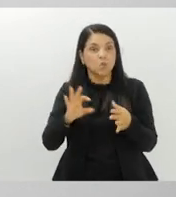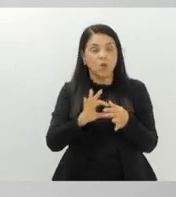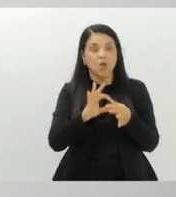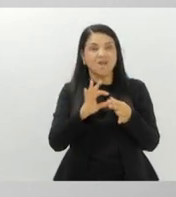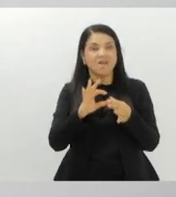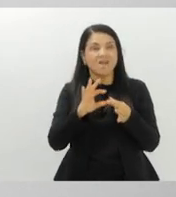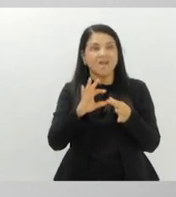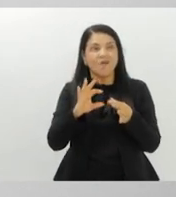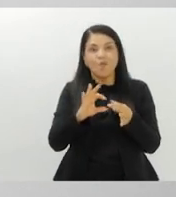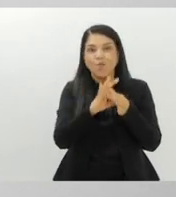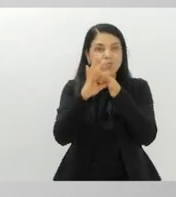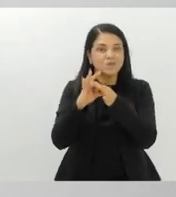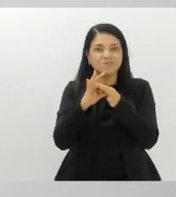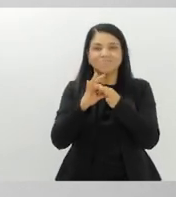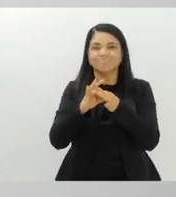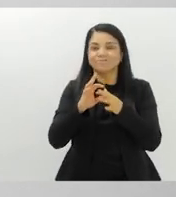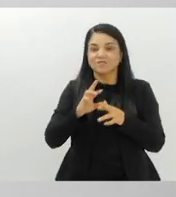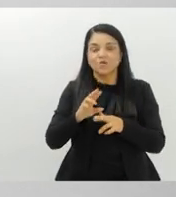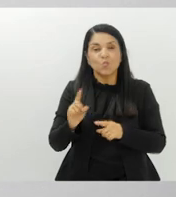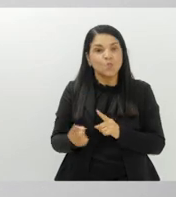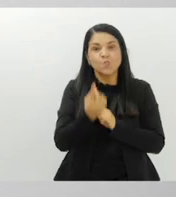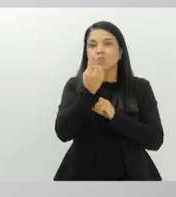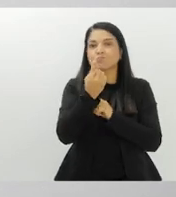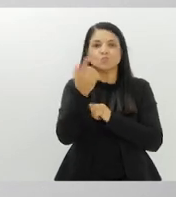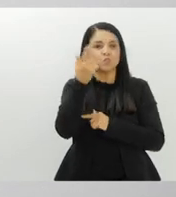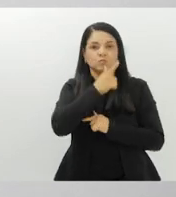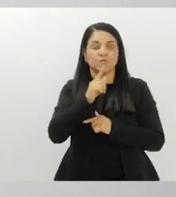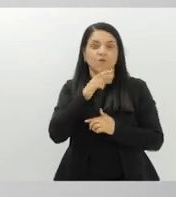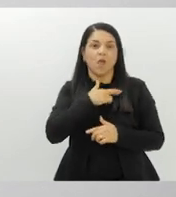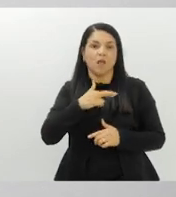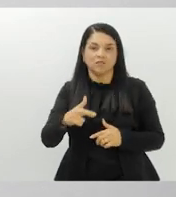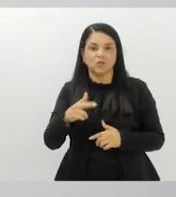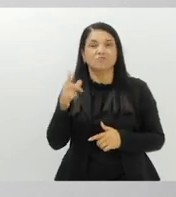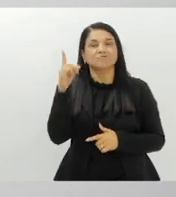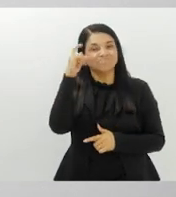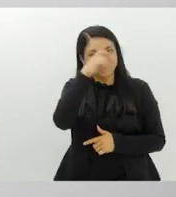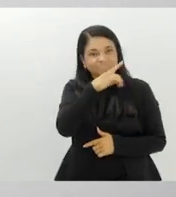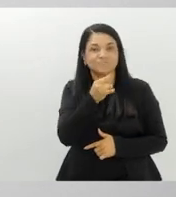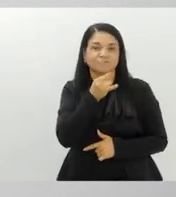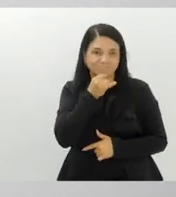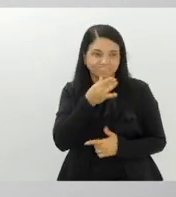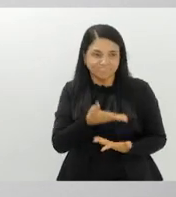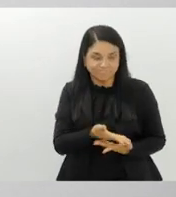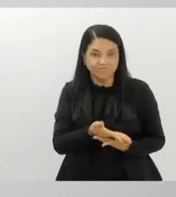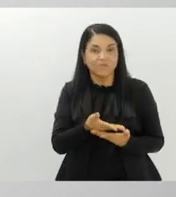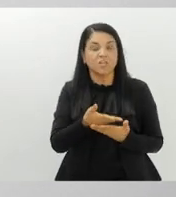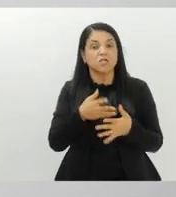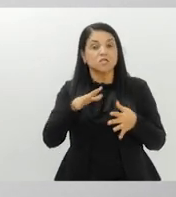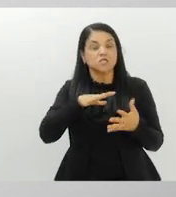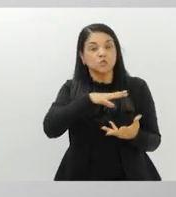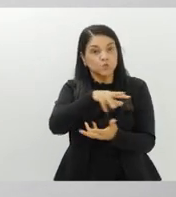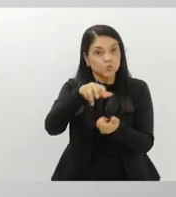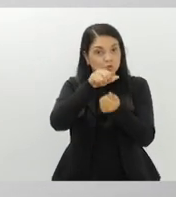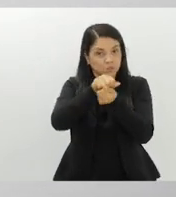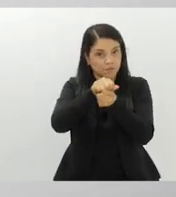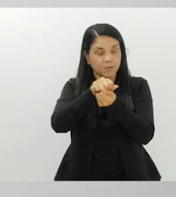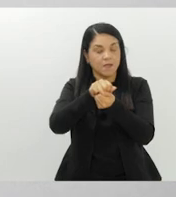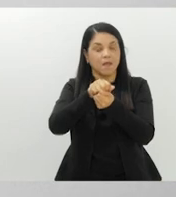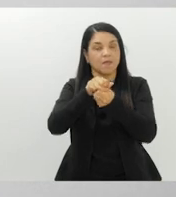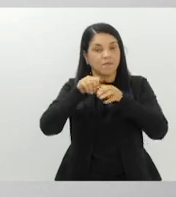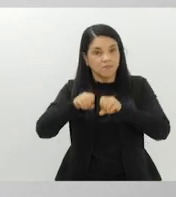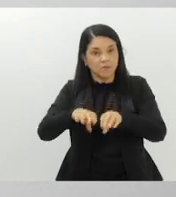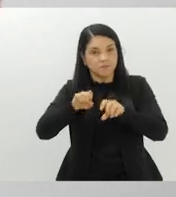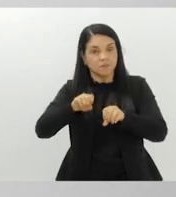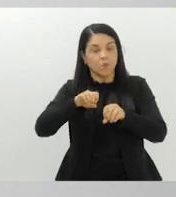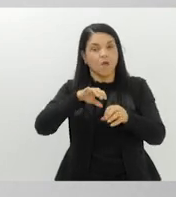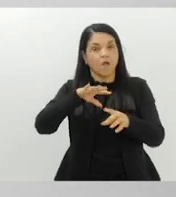religião. Infelizmente, é muito difícil, e entendendo que sustentabilidade, que educação ambiental é